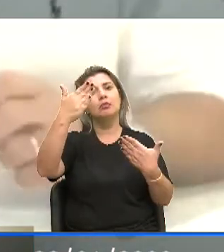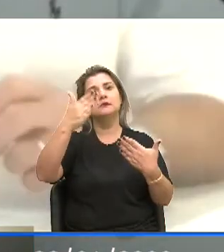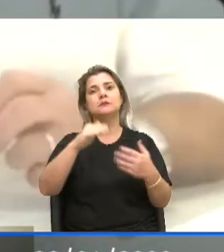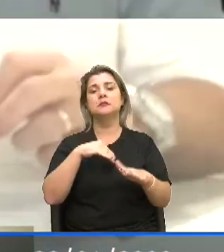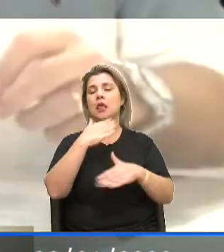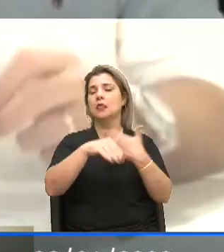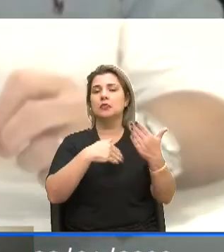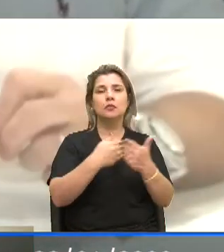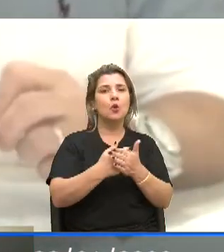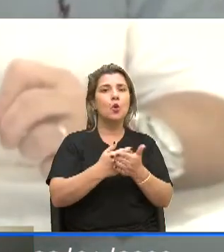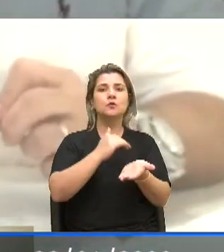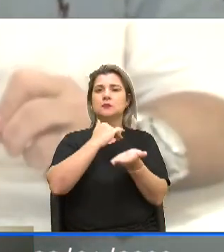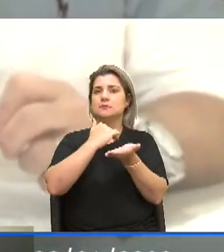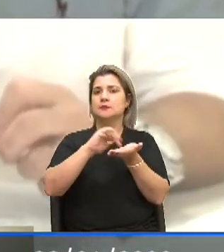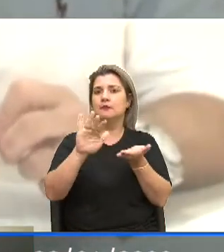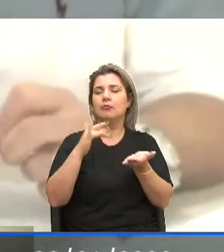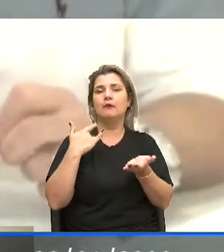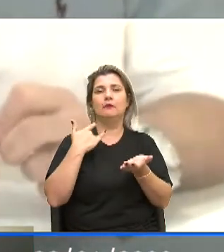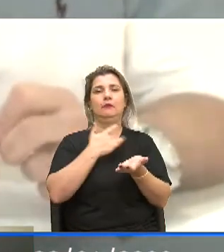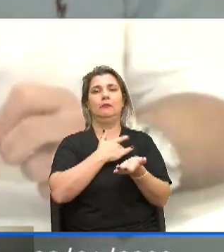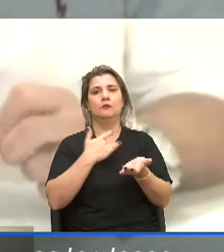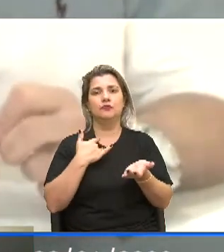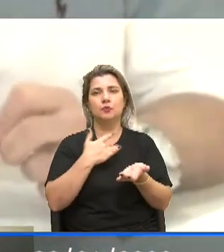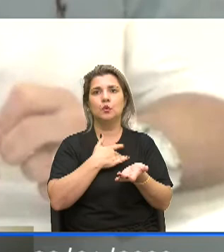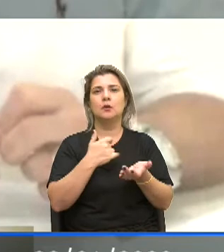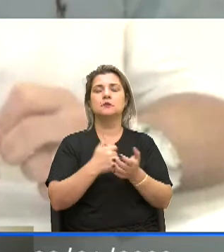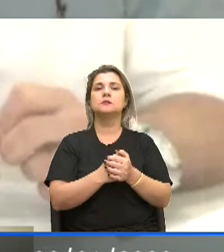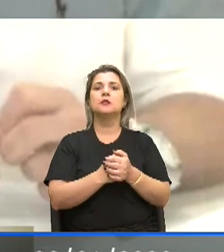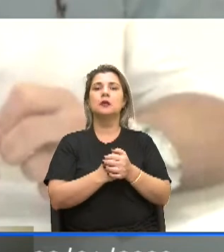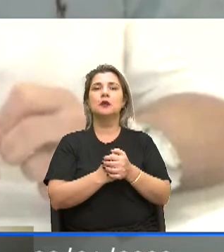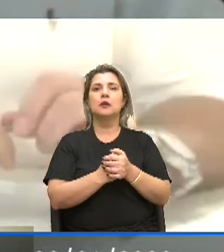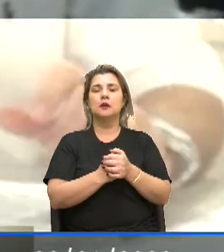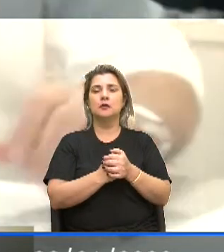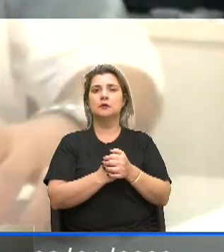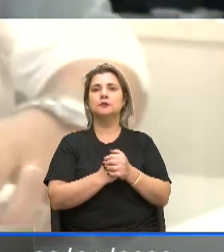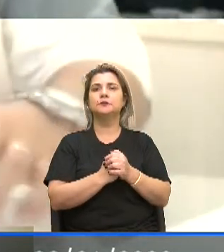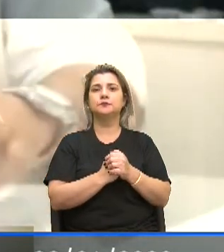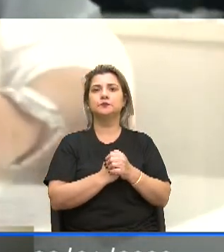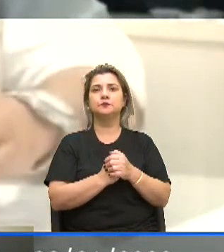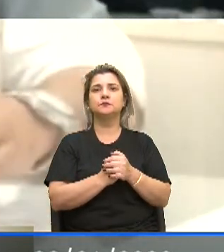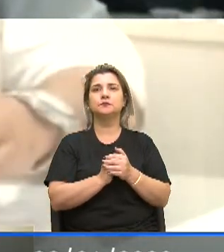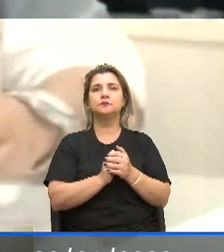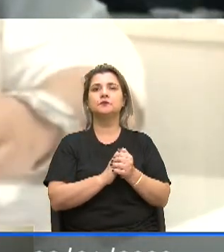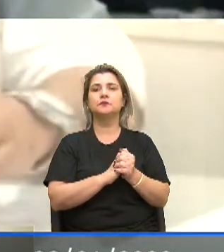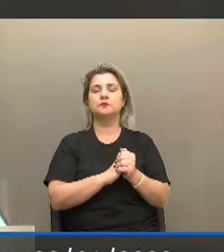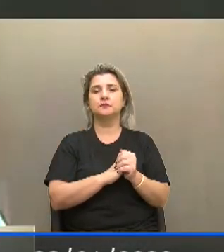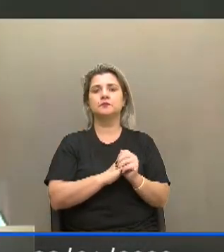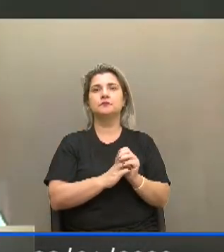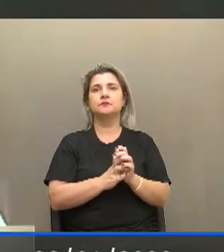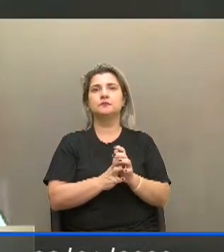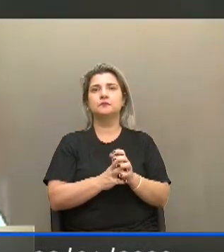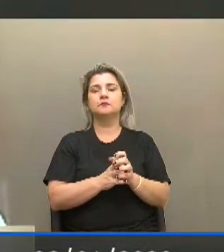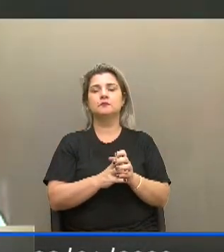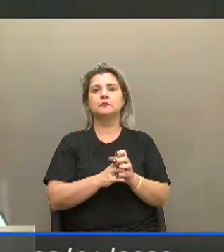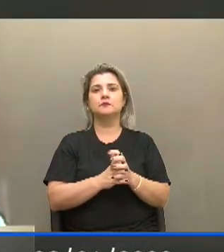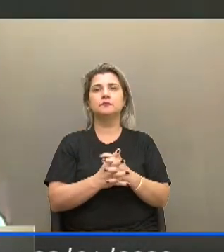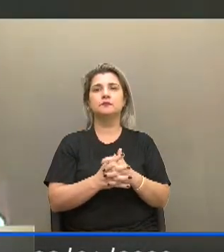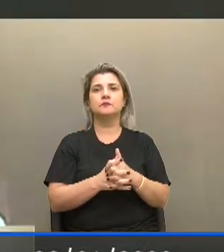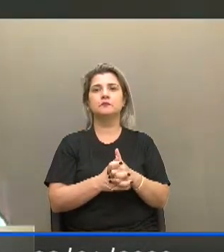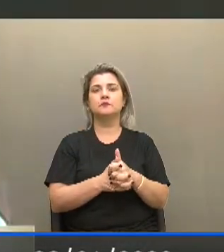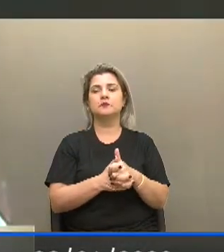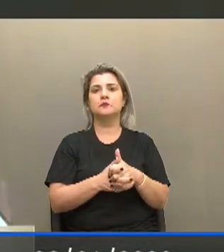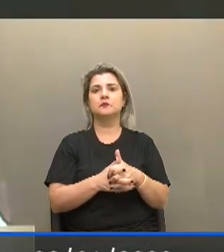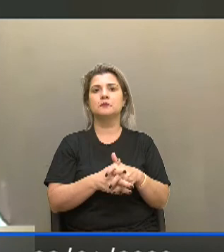a Secretaria de Saúde à disposição. Tá bem baixinho só, se puder chegar um pouco mais próximo do microfone, fica melhor, doutor